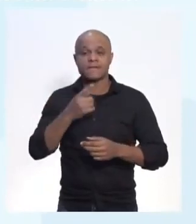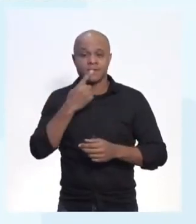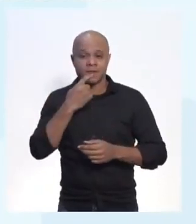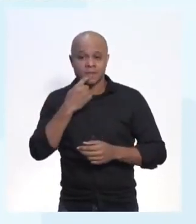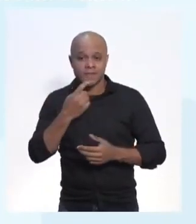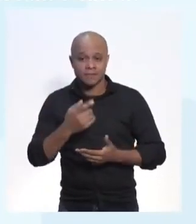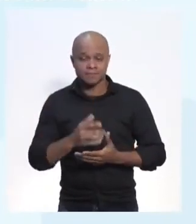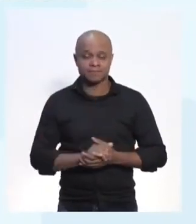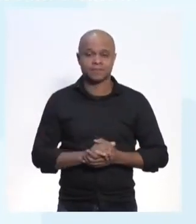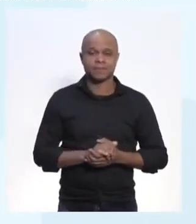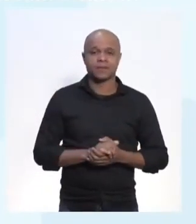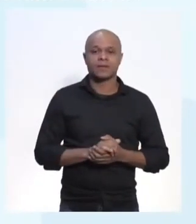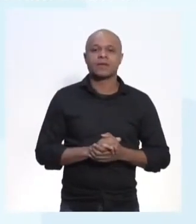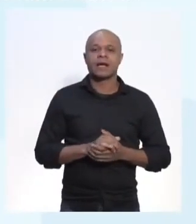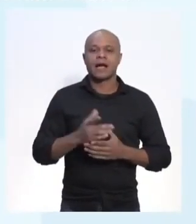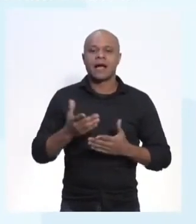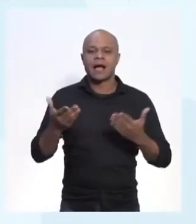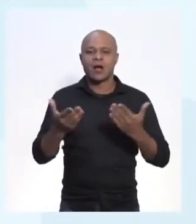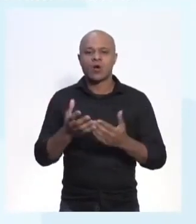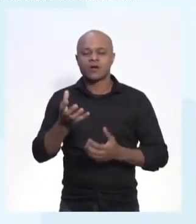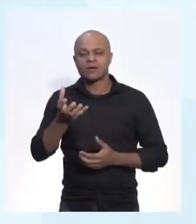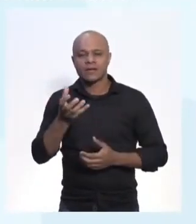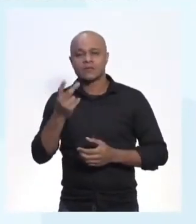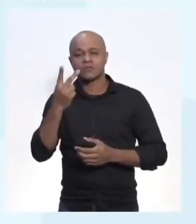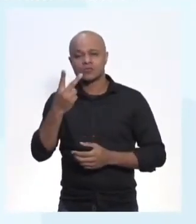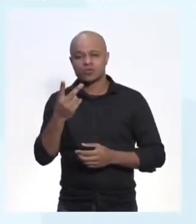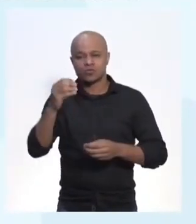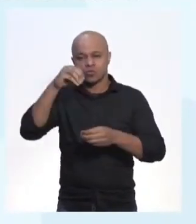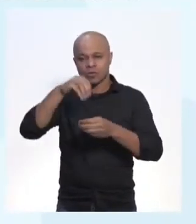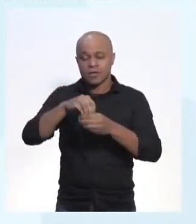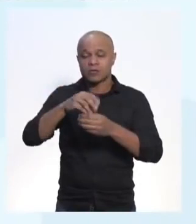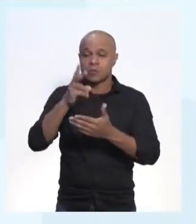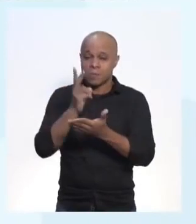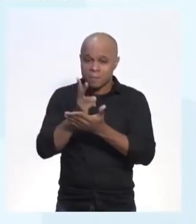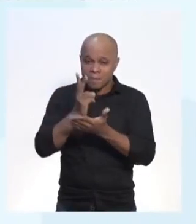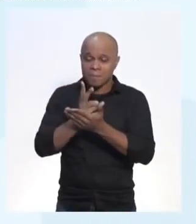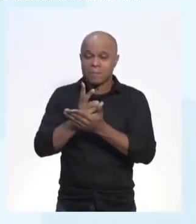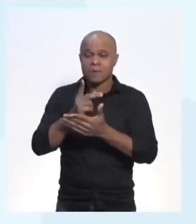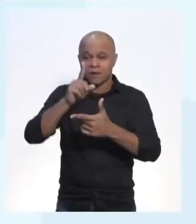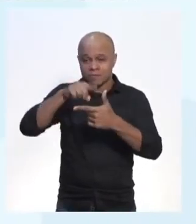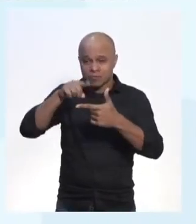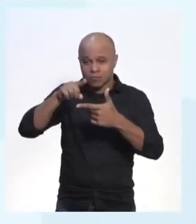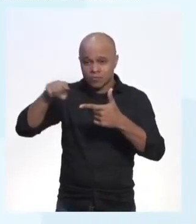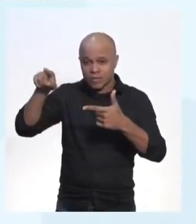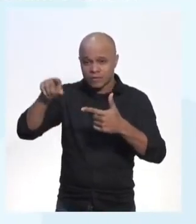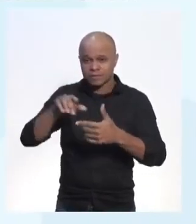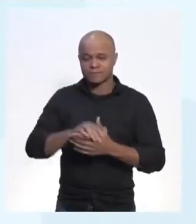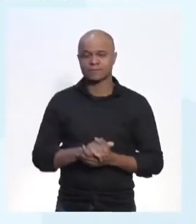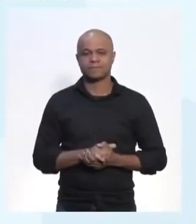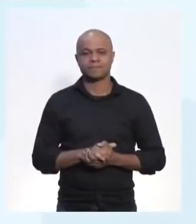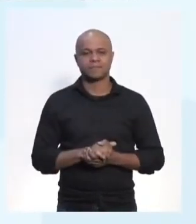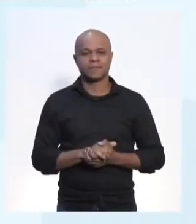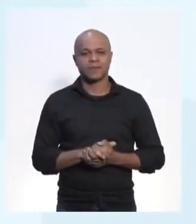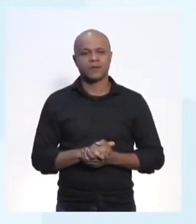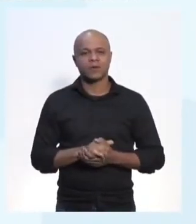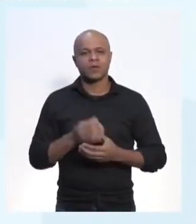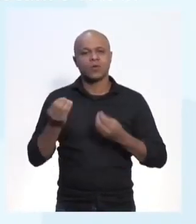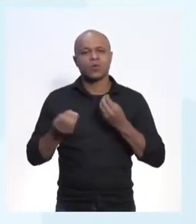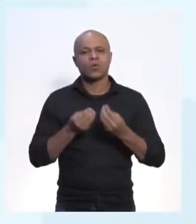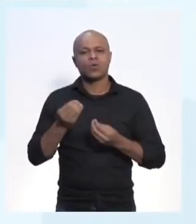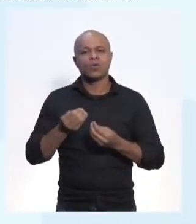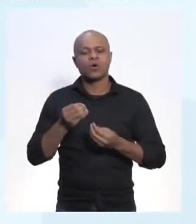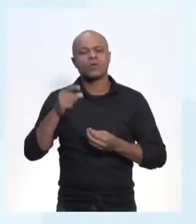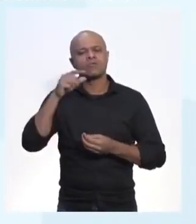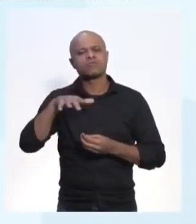vermelha, e eu coloquei os dois desenhos no mesmo plano cartesiano. Tudo bem? Estão vendo aí? Legal. E aí, em relação a